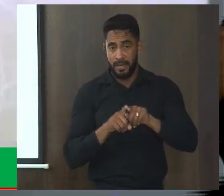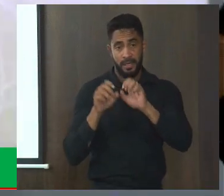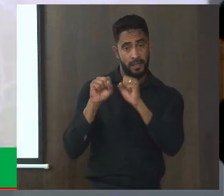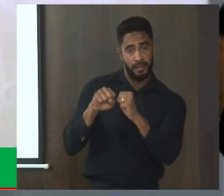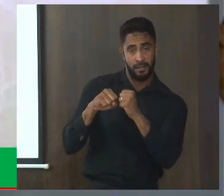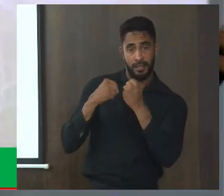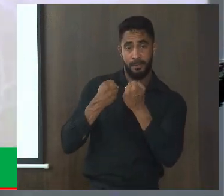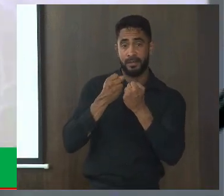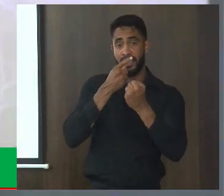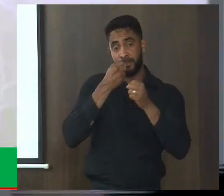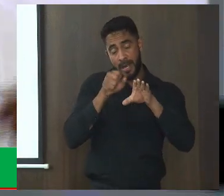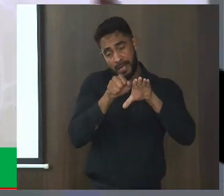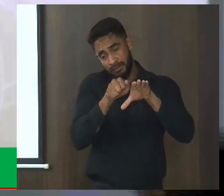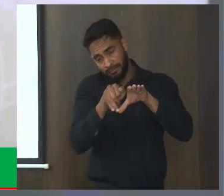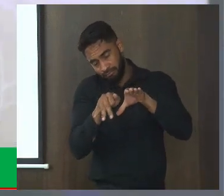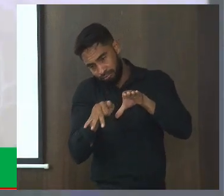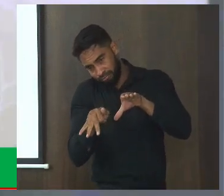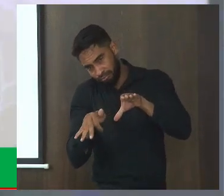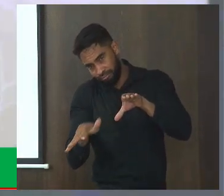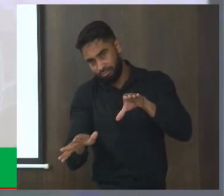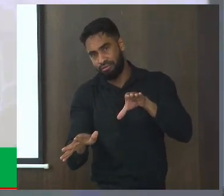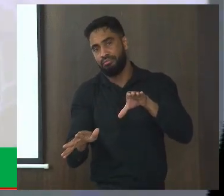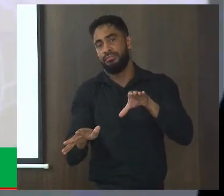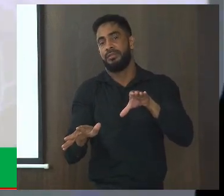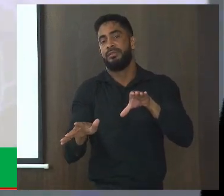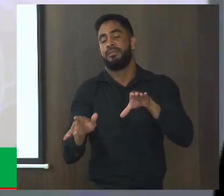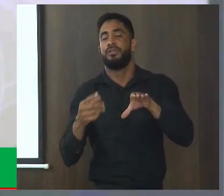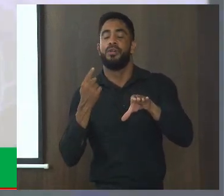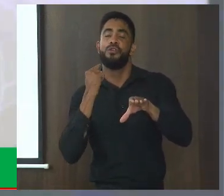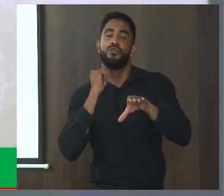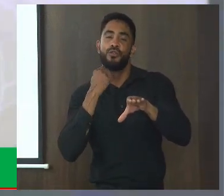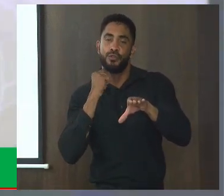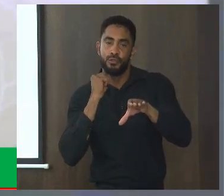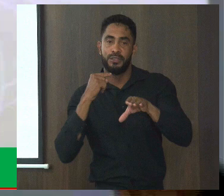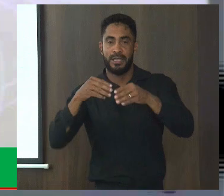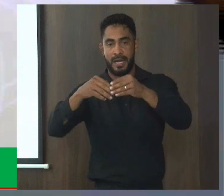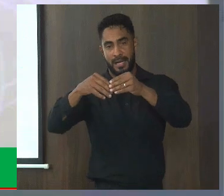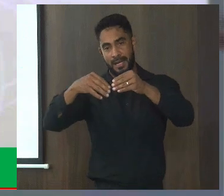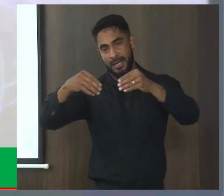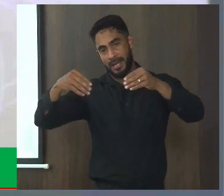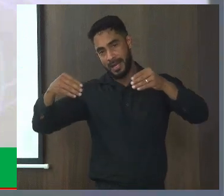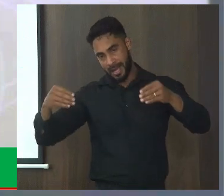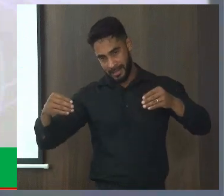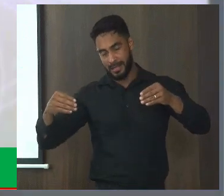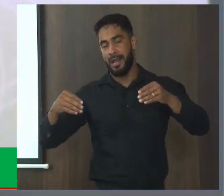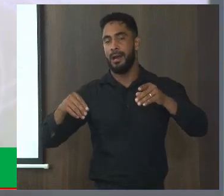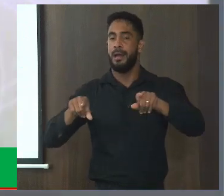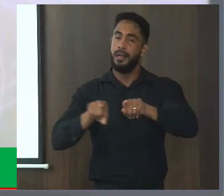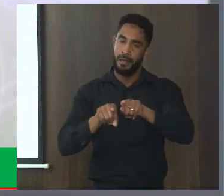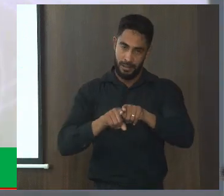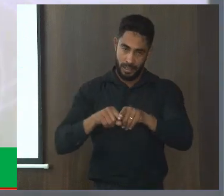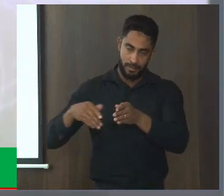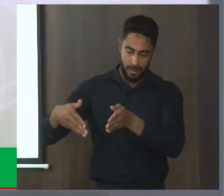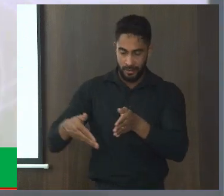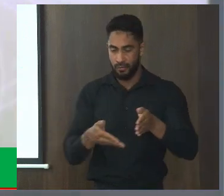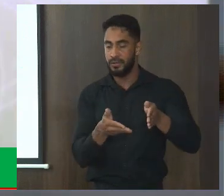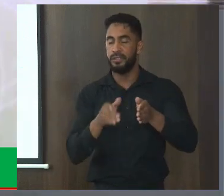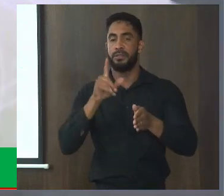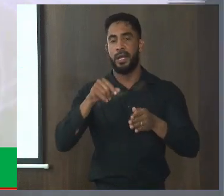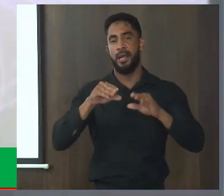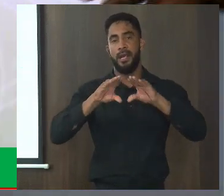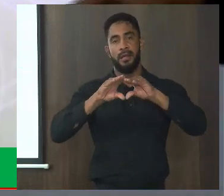não dar infiltração para que venha contaminar o solo e também passar para os rios. Então isso é bem